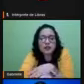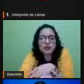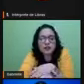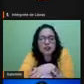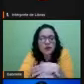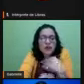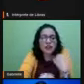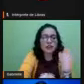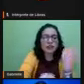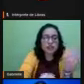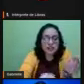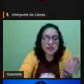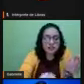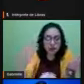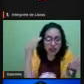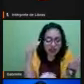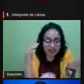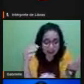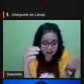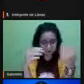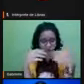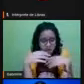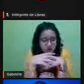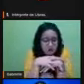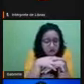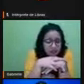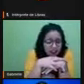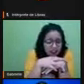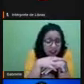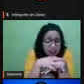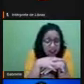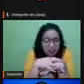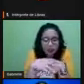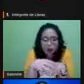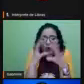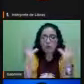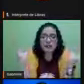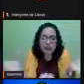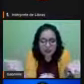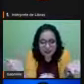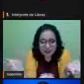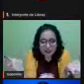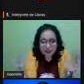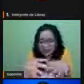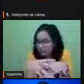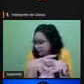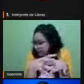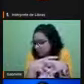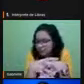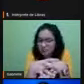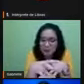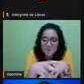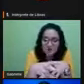bastante informação e aí a gente tem que mencionar aqui que todo o compilado dessas